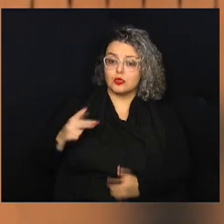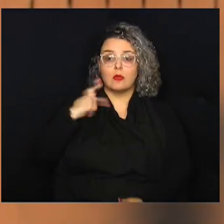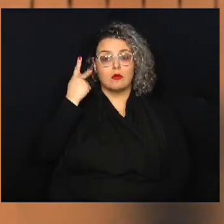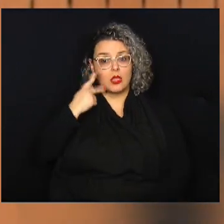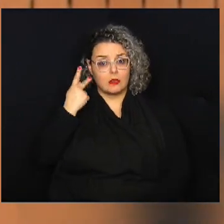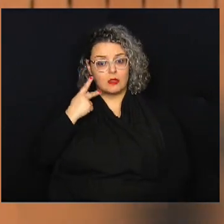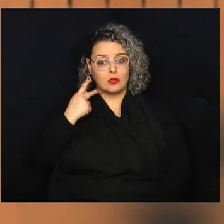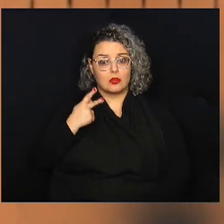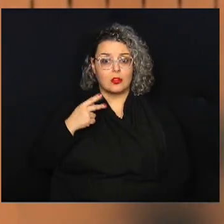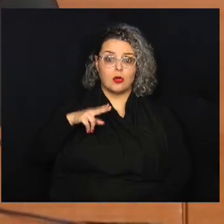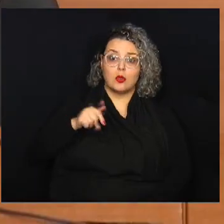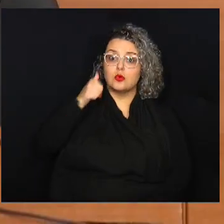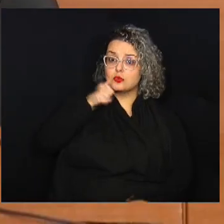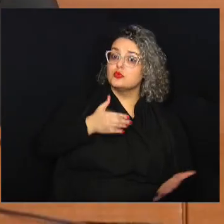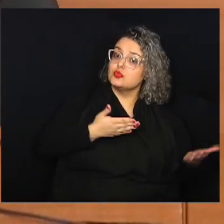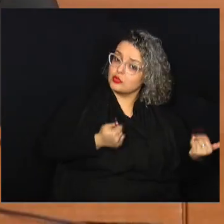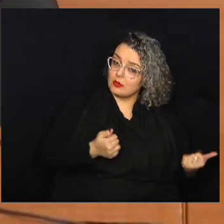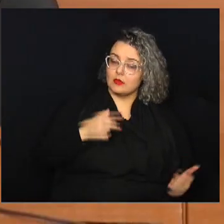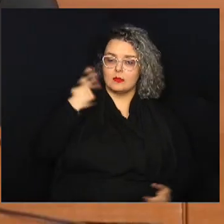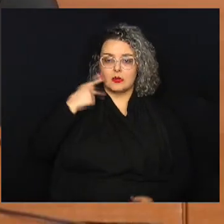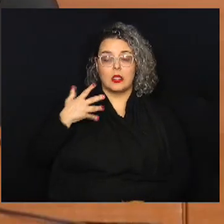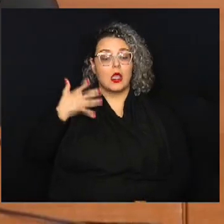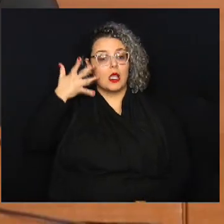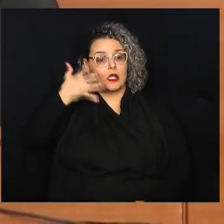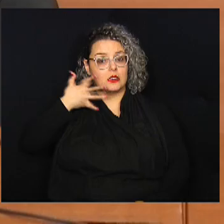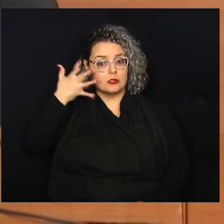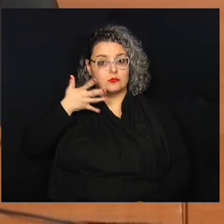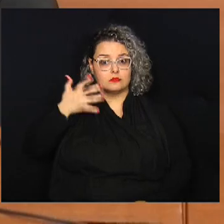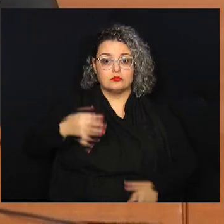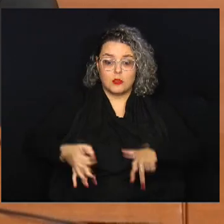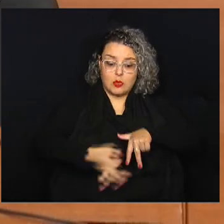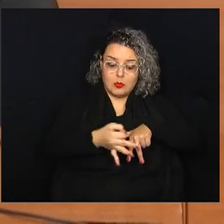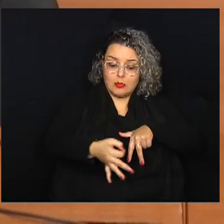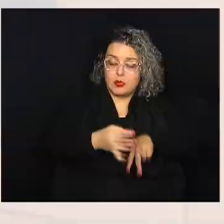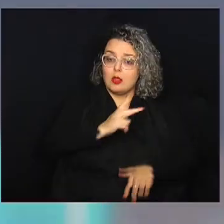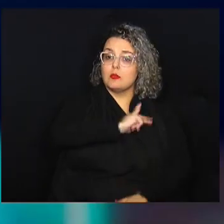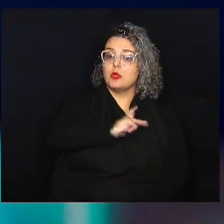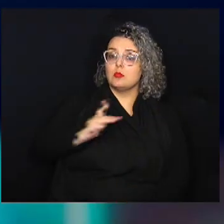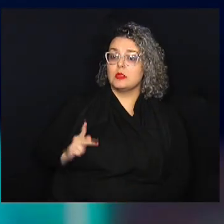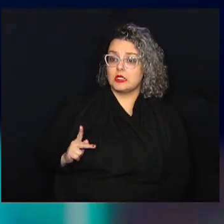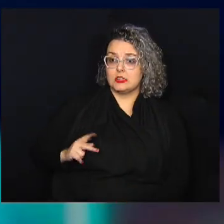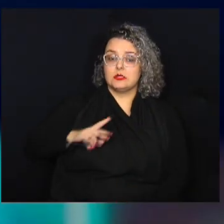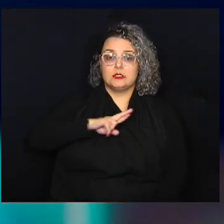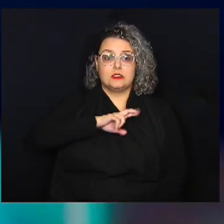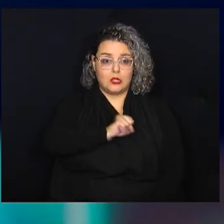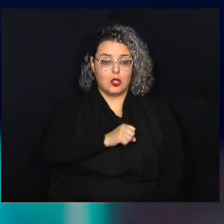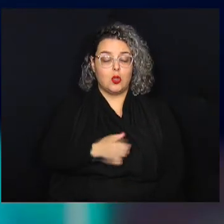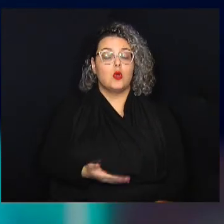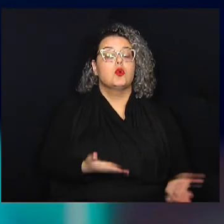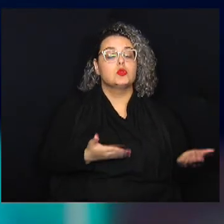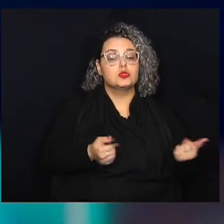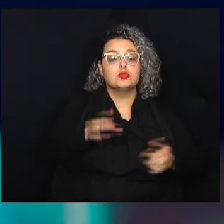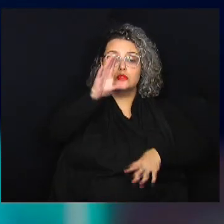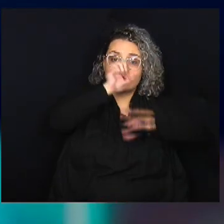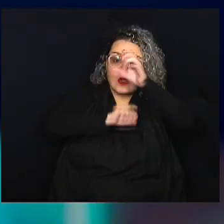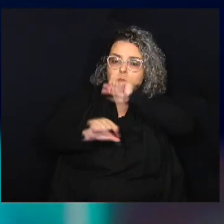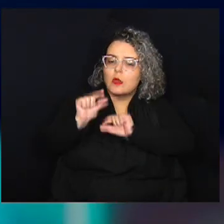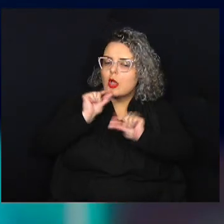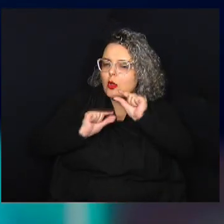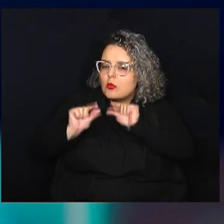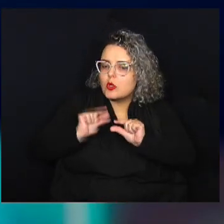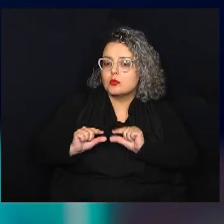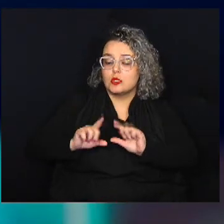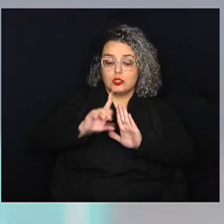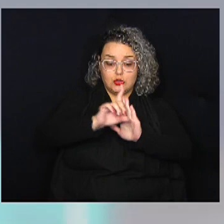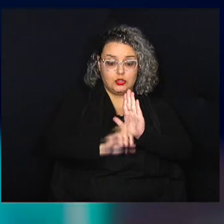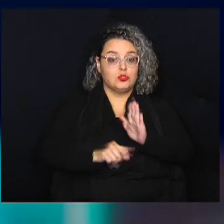ou jovem vereadora. Na palestra ministrada pelo presidente Rossini, os jovens aprenderam um pouco sobre direitos